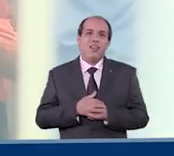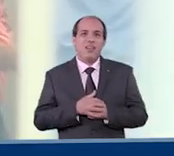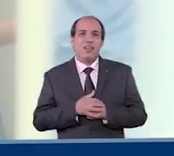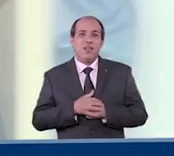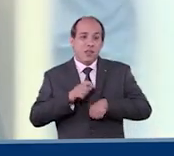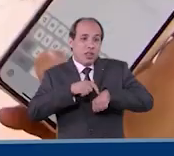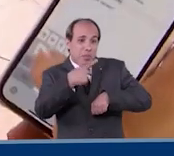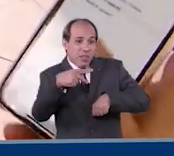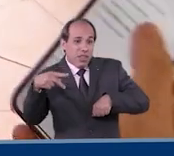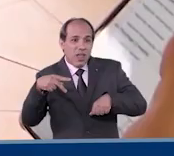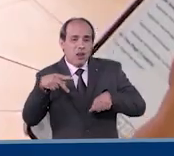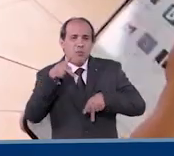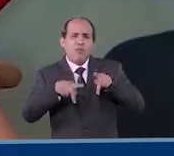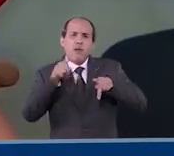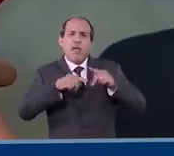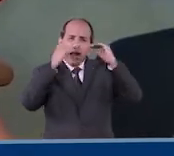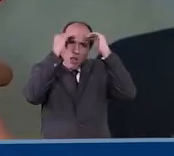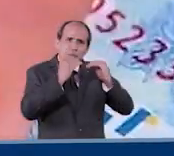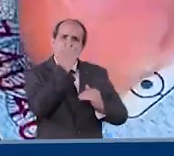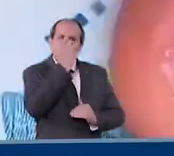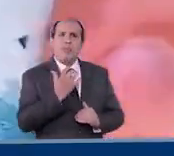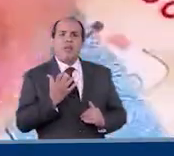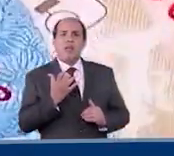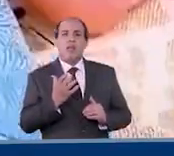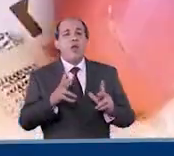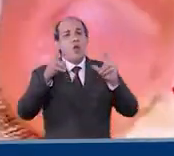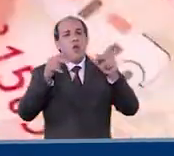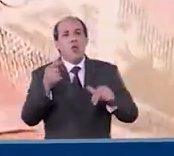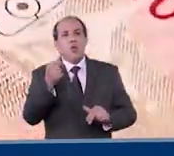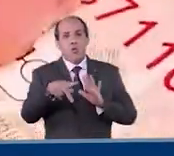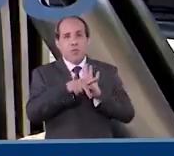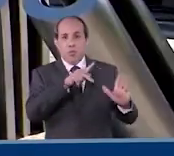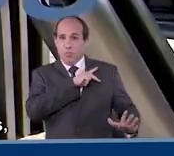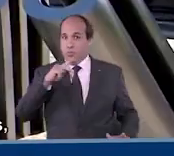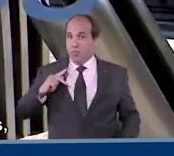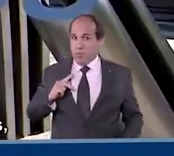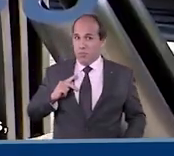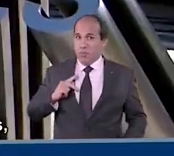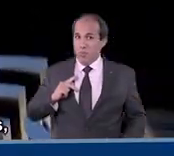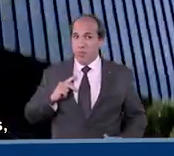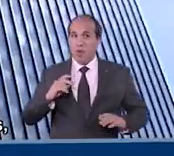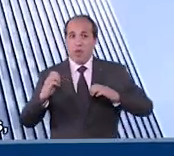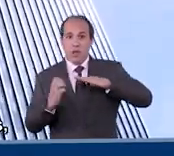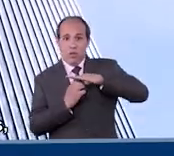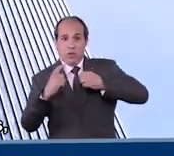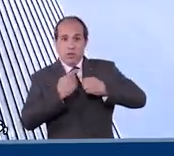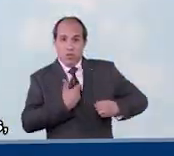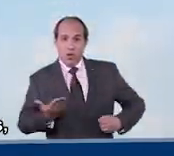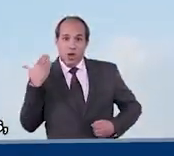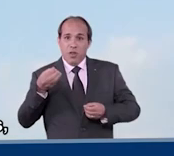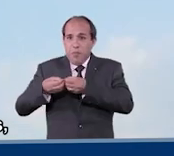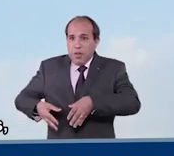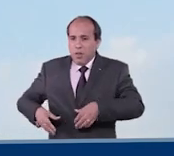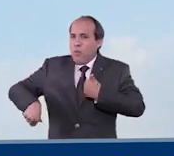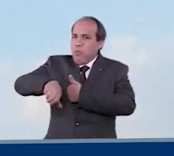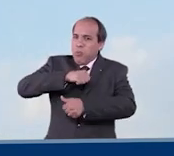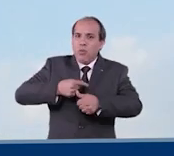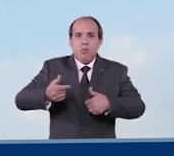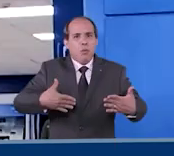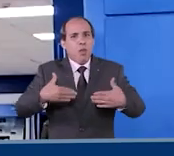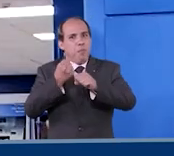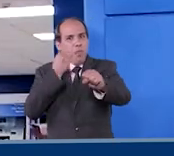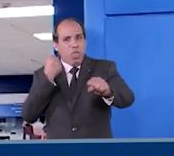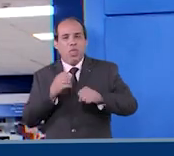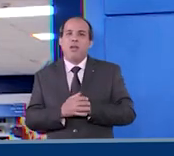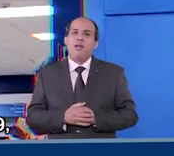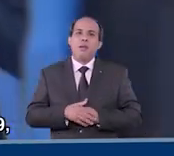celular. O tempo do povo foi levado a sério, assim como o dinheiro público. As estatais que antes davam prejuízos